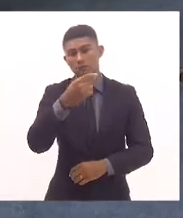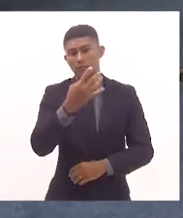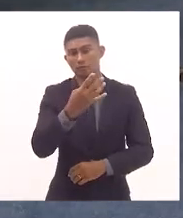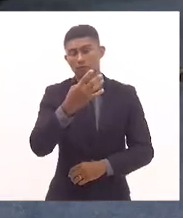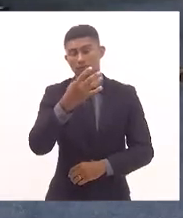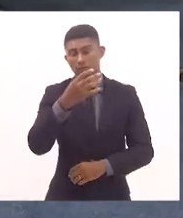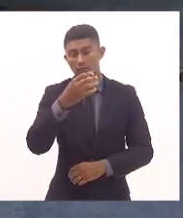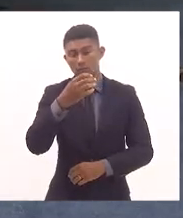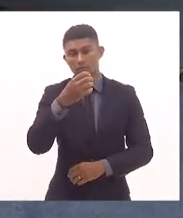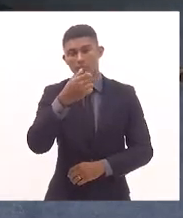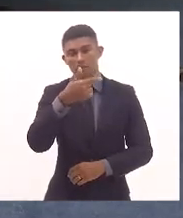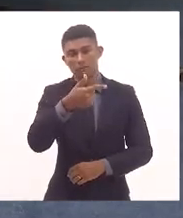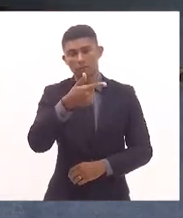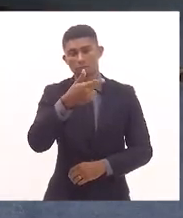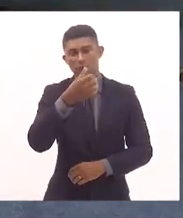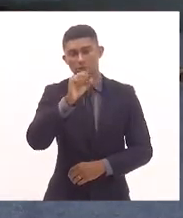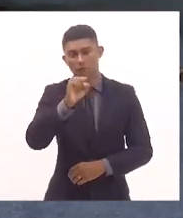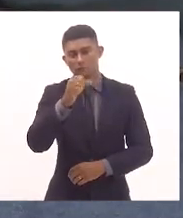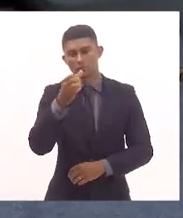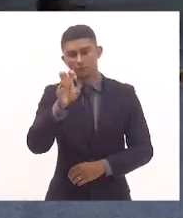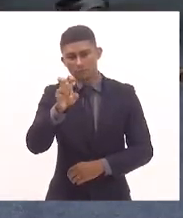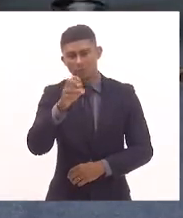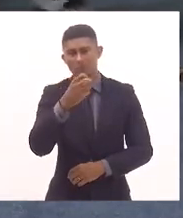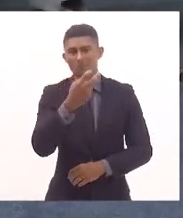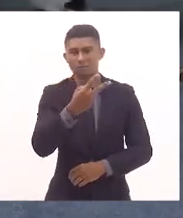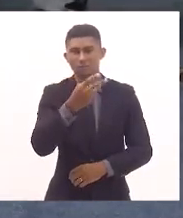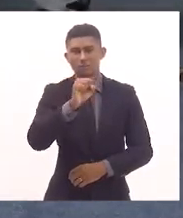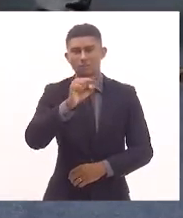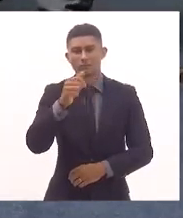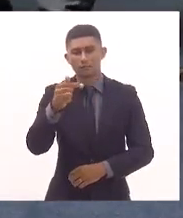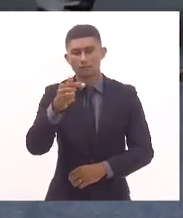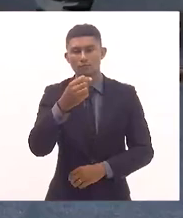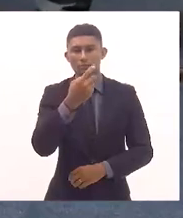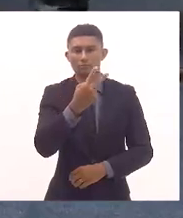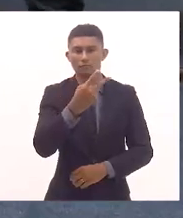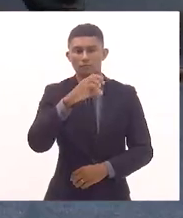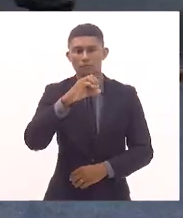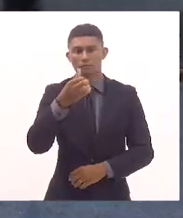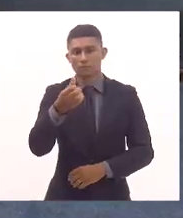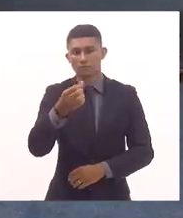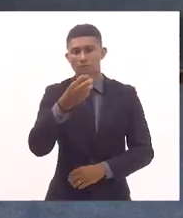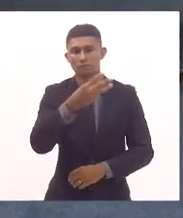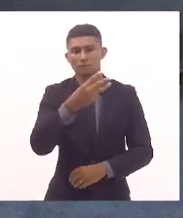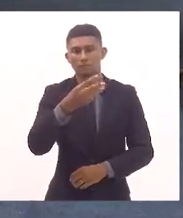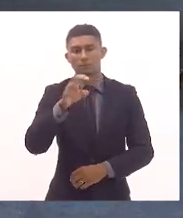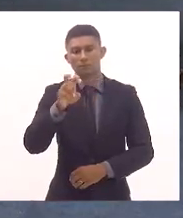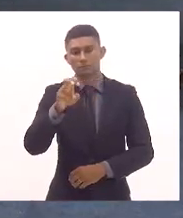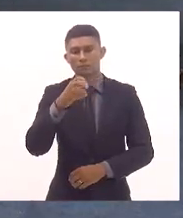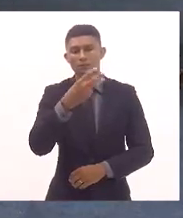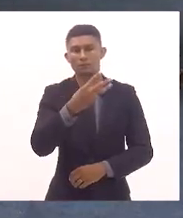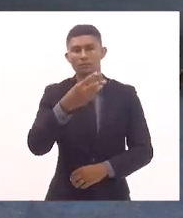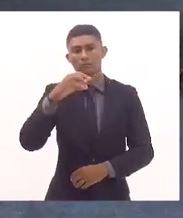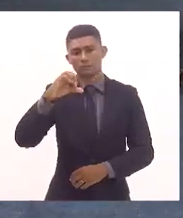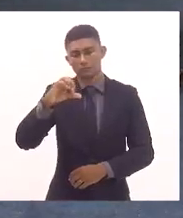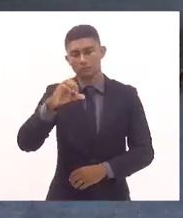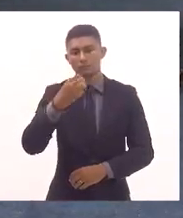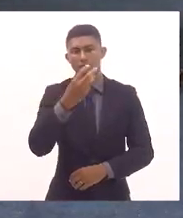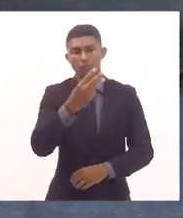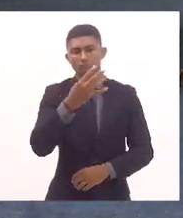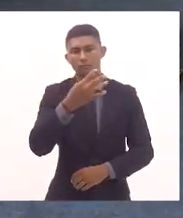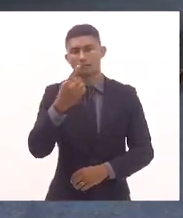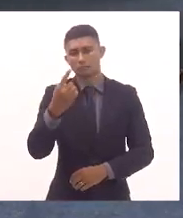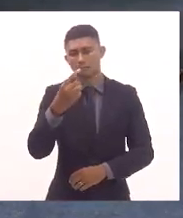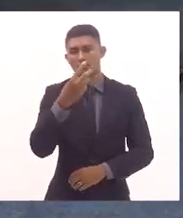284, 285, 286, 287, 296, 335, 337, 339,